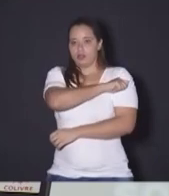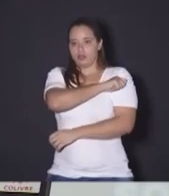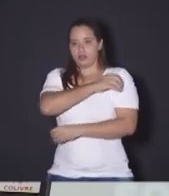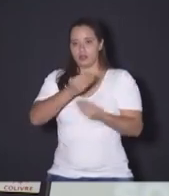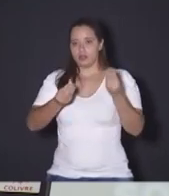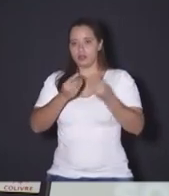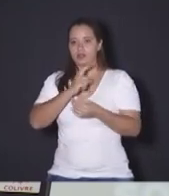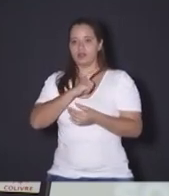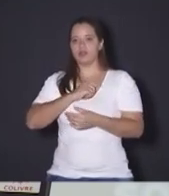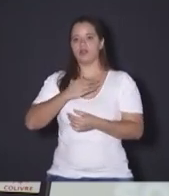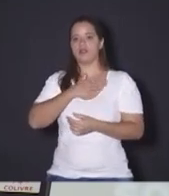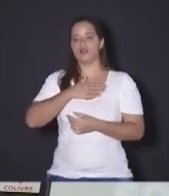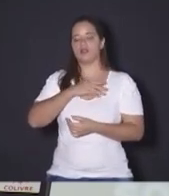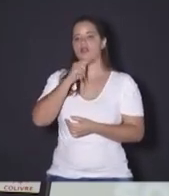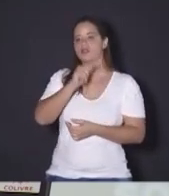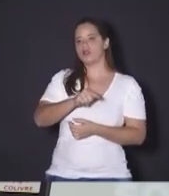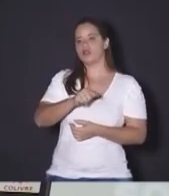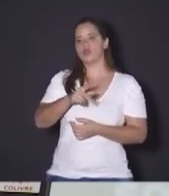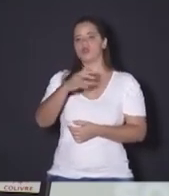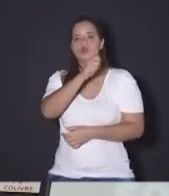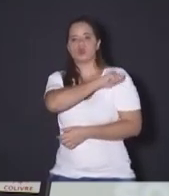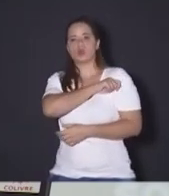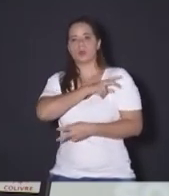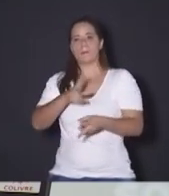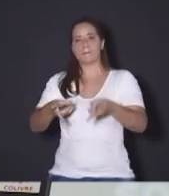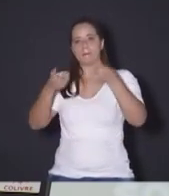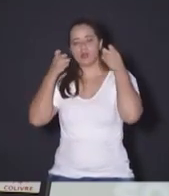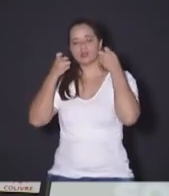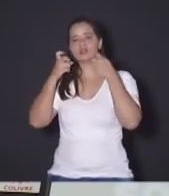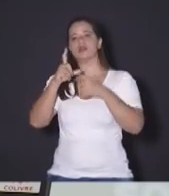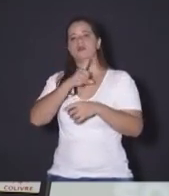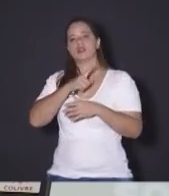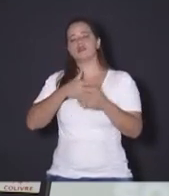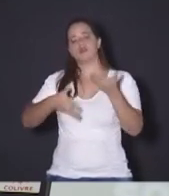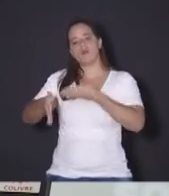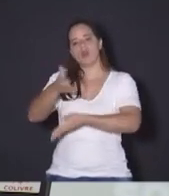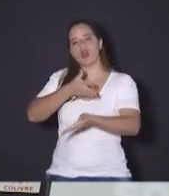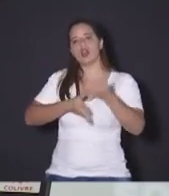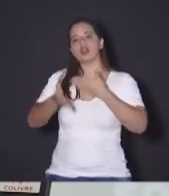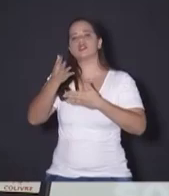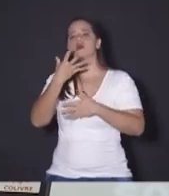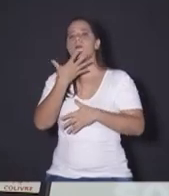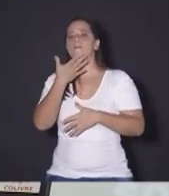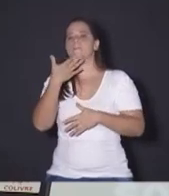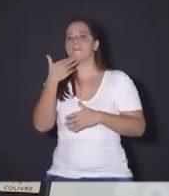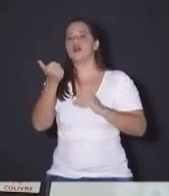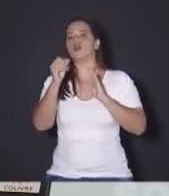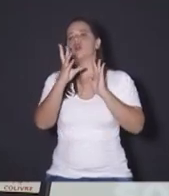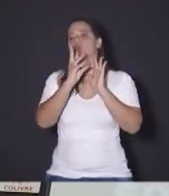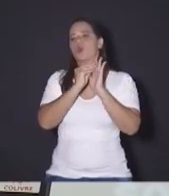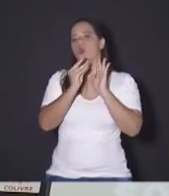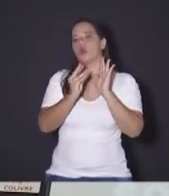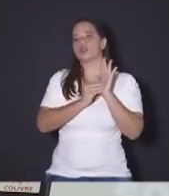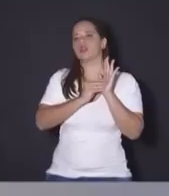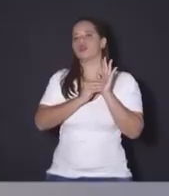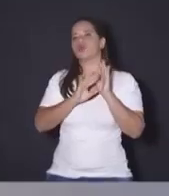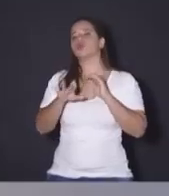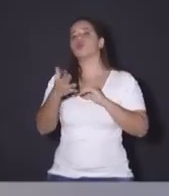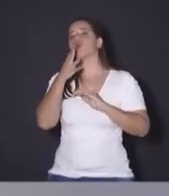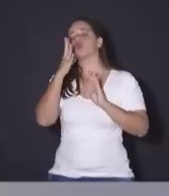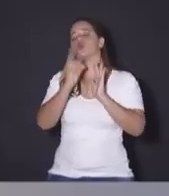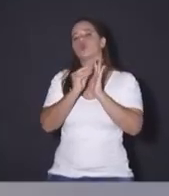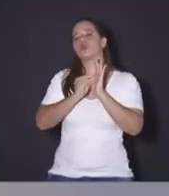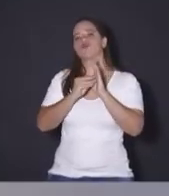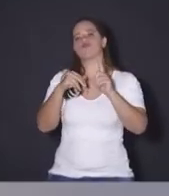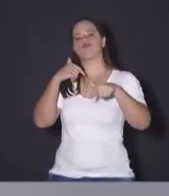disso os alunos percebem é que tem uma relação melhor com conteúdo quando é esse conteúdo é trabalhado